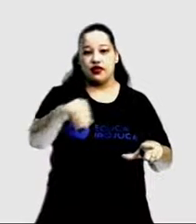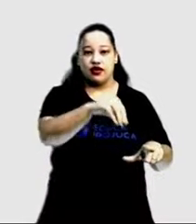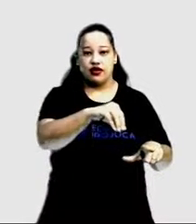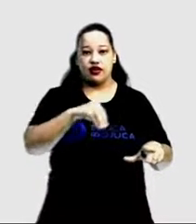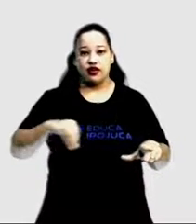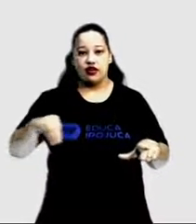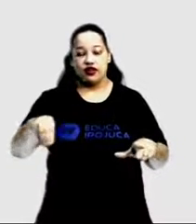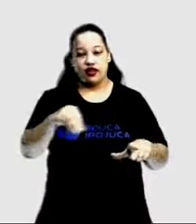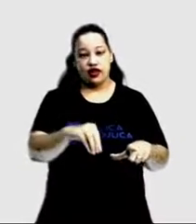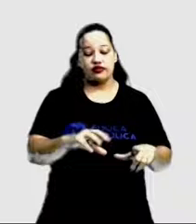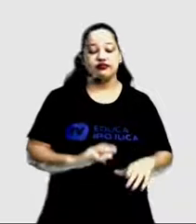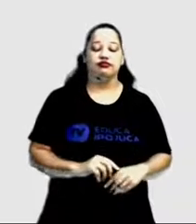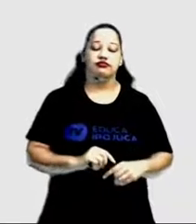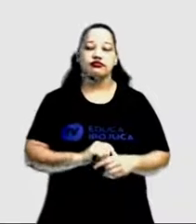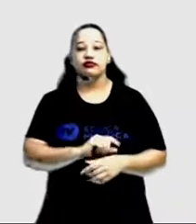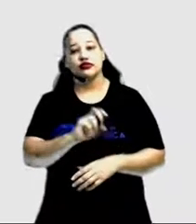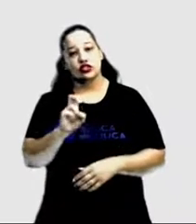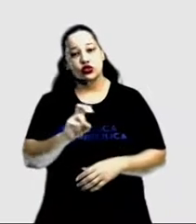e o globo.